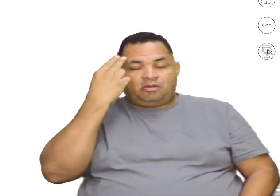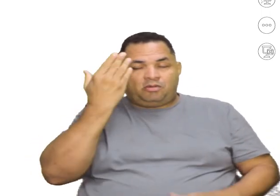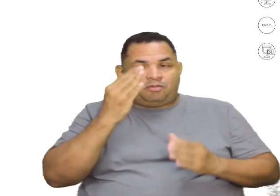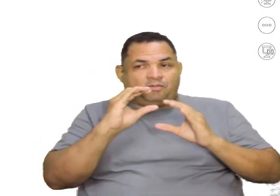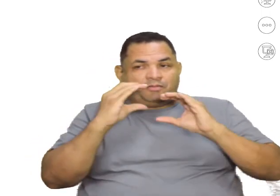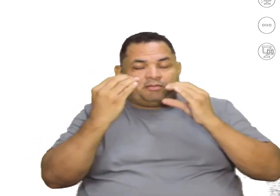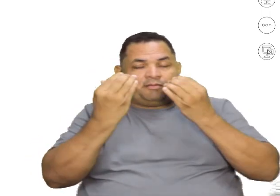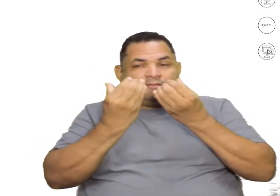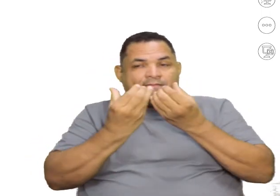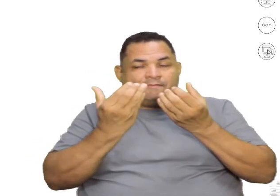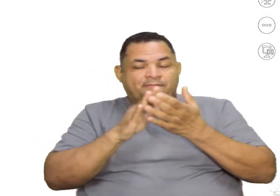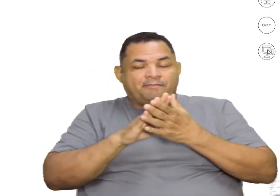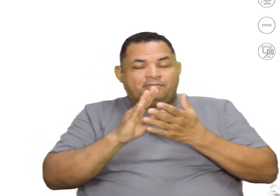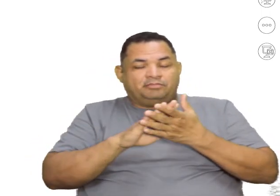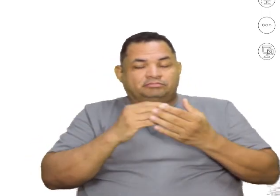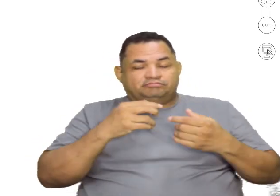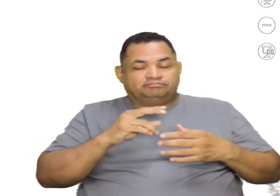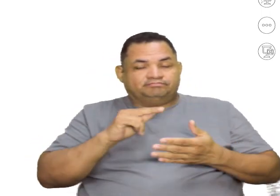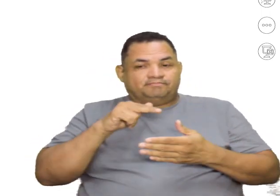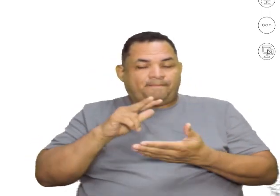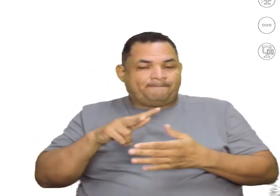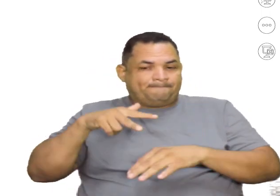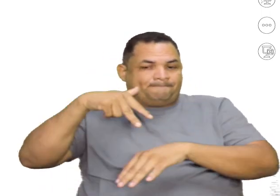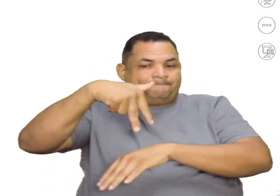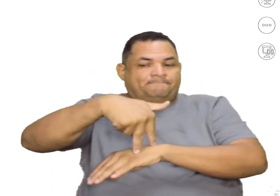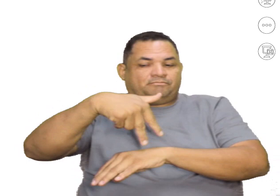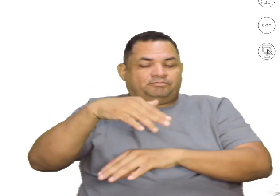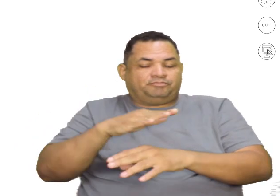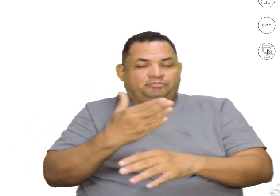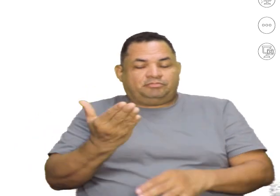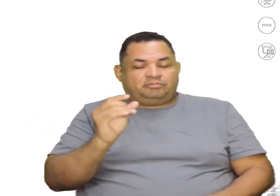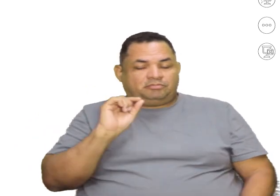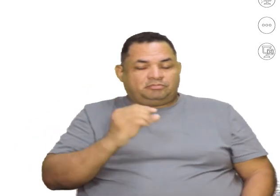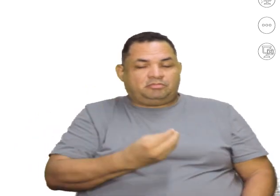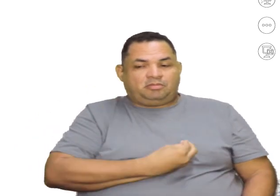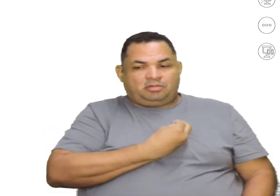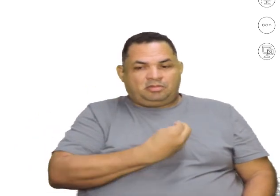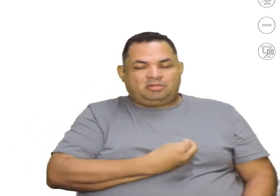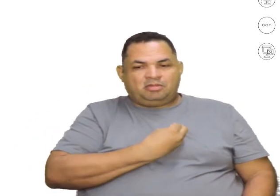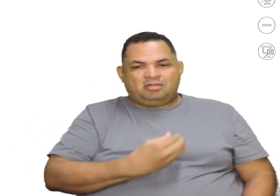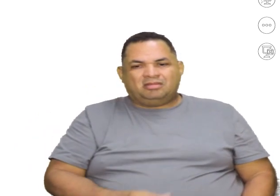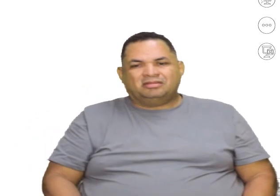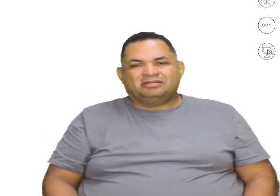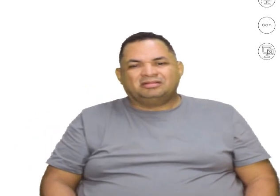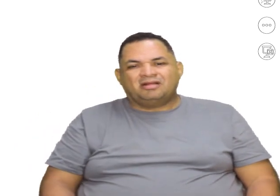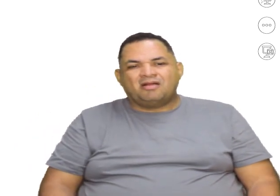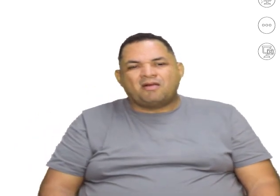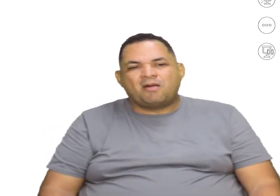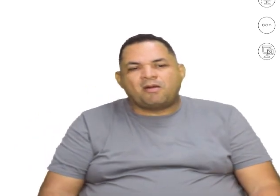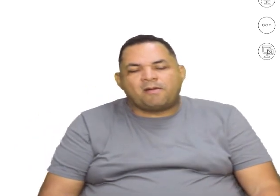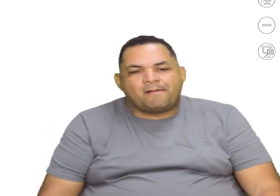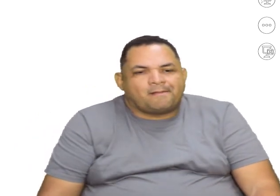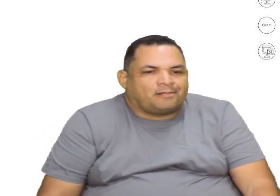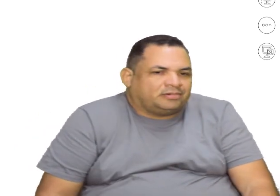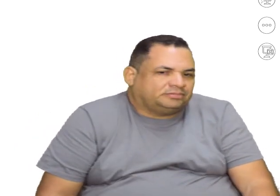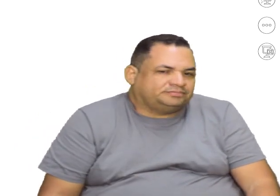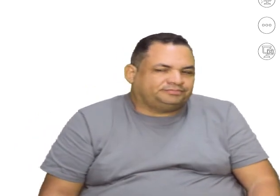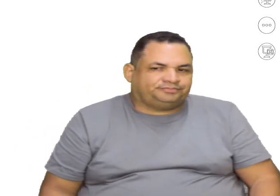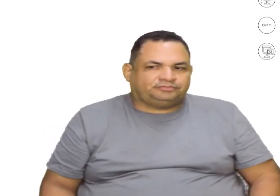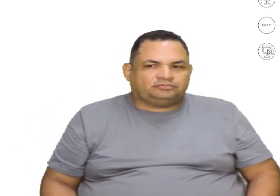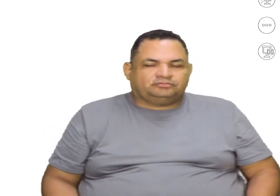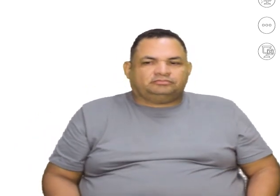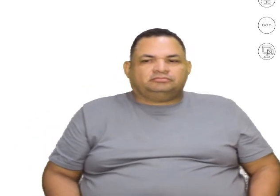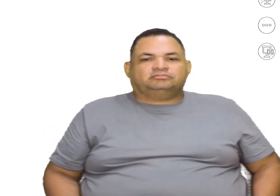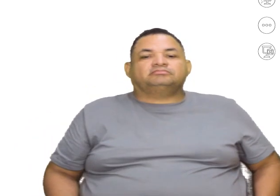essas comunidades e os enfrentamentos, né, por elas vividos. Vamos lá? Então, o